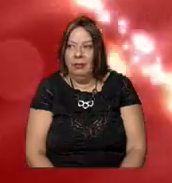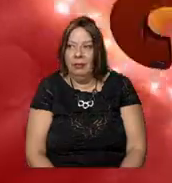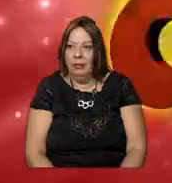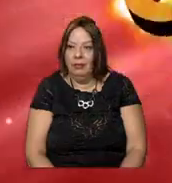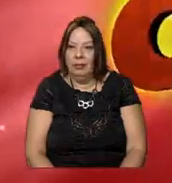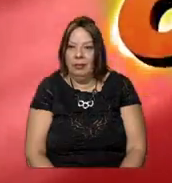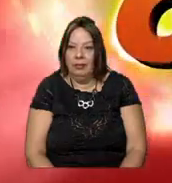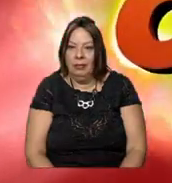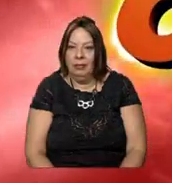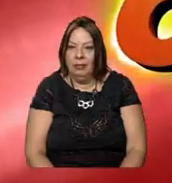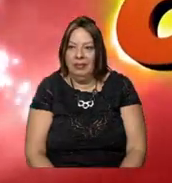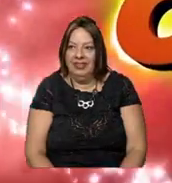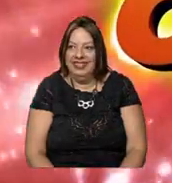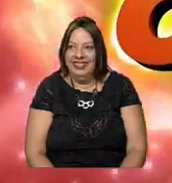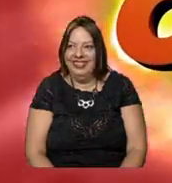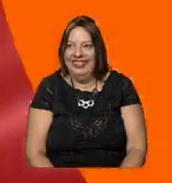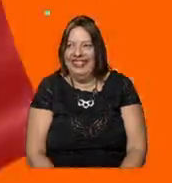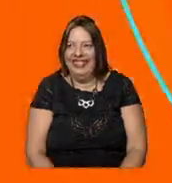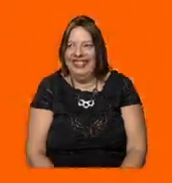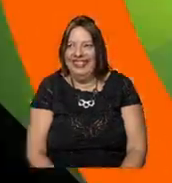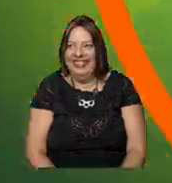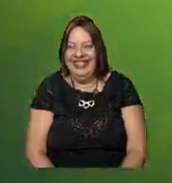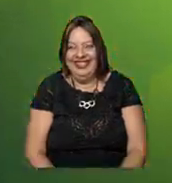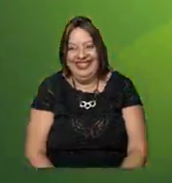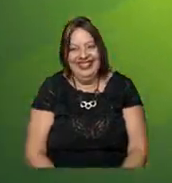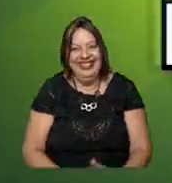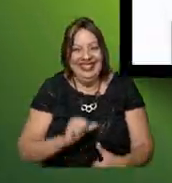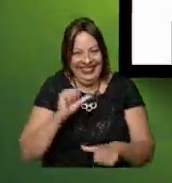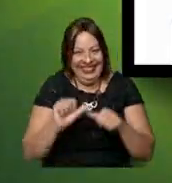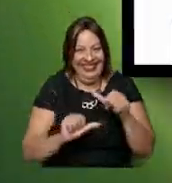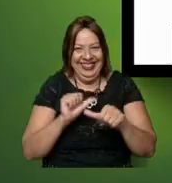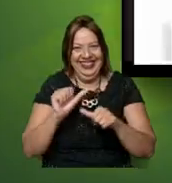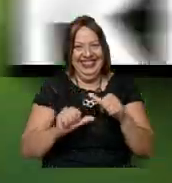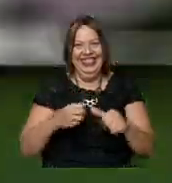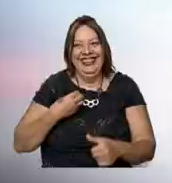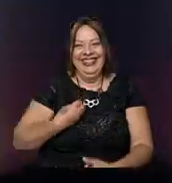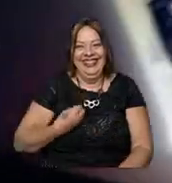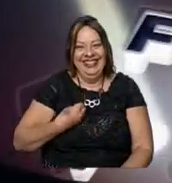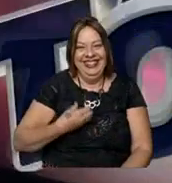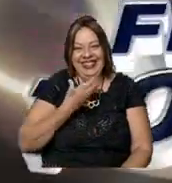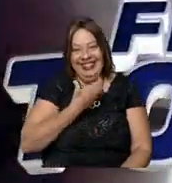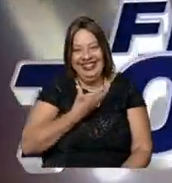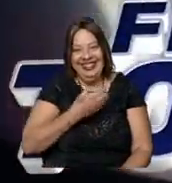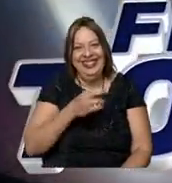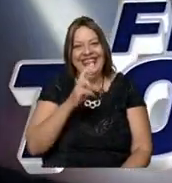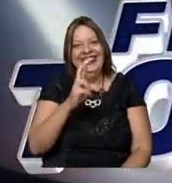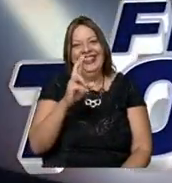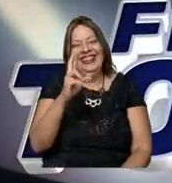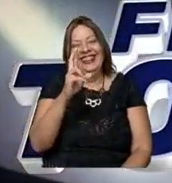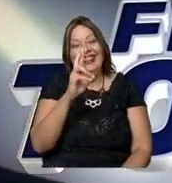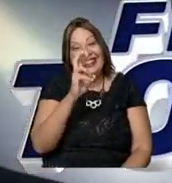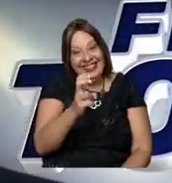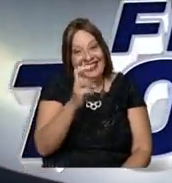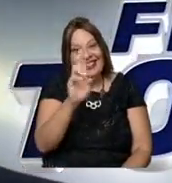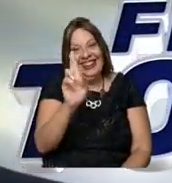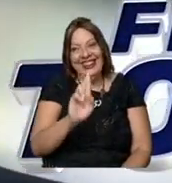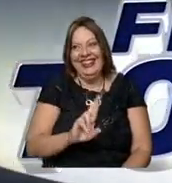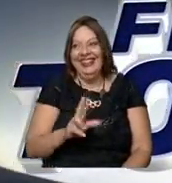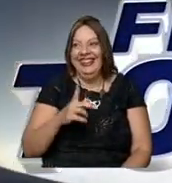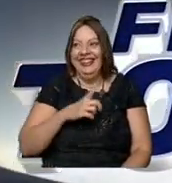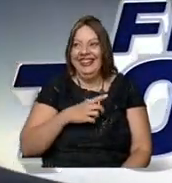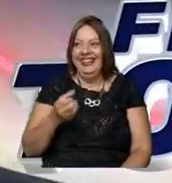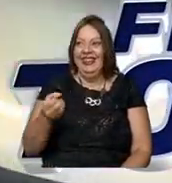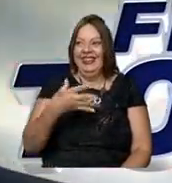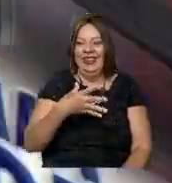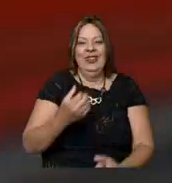Daqui a pouquinho... Dezembro começa com mudança de vida pra você no Caju Cap. Por apenas R$5, tem uma Fiat Toro zero te esperando no quarto prêmio.